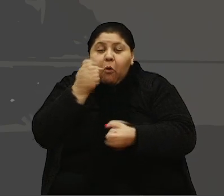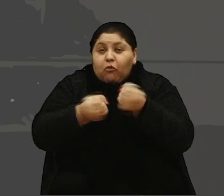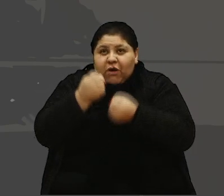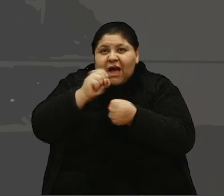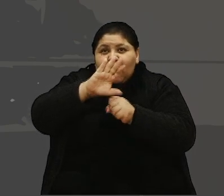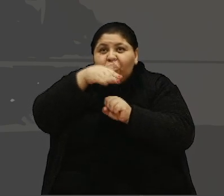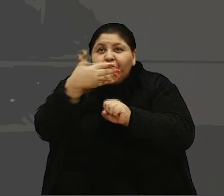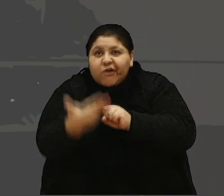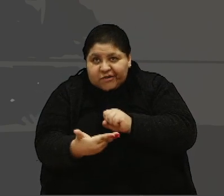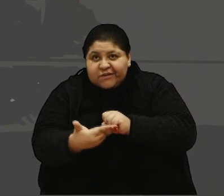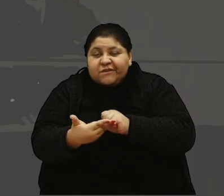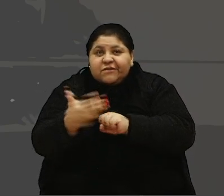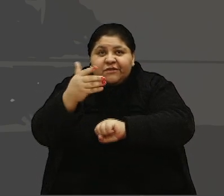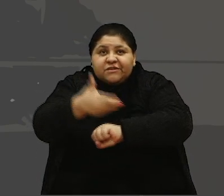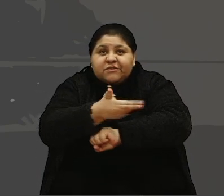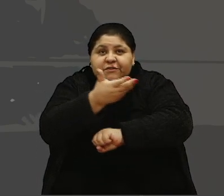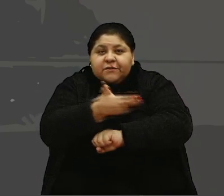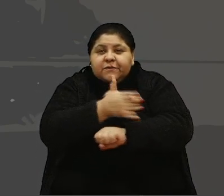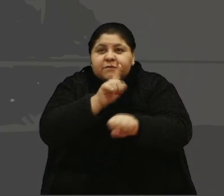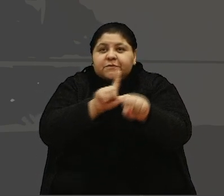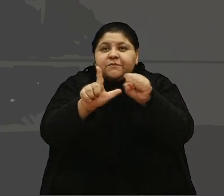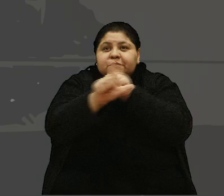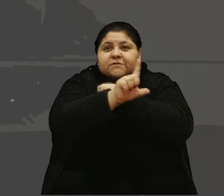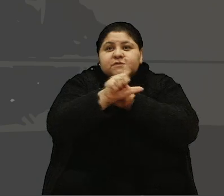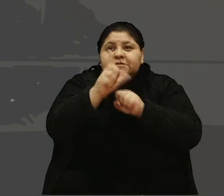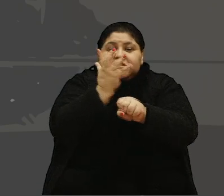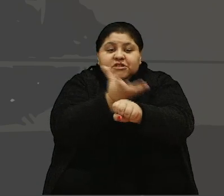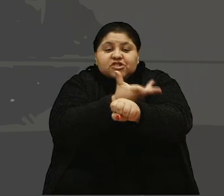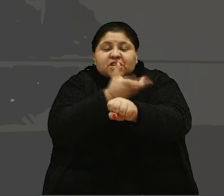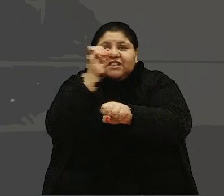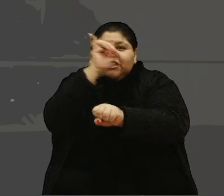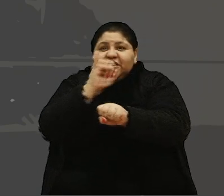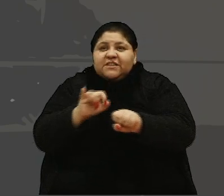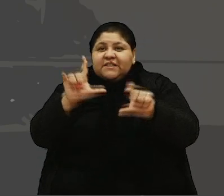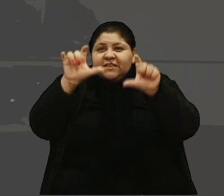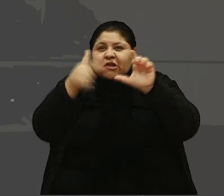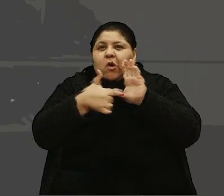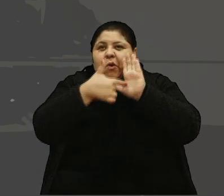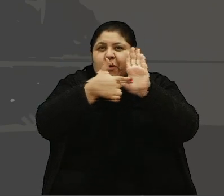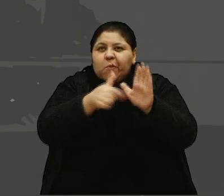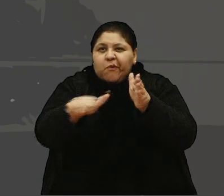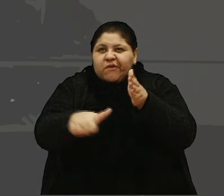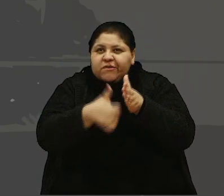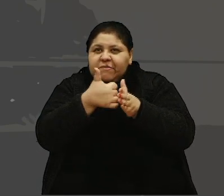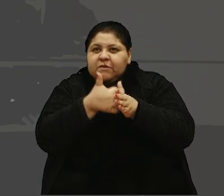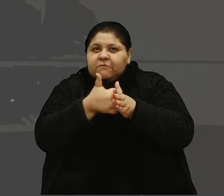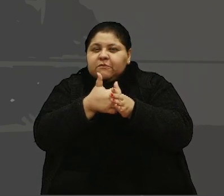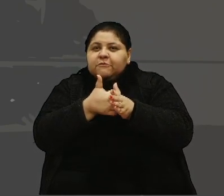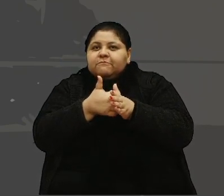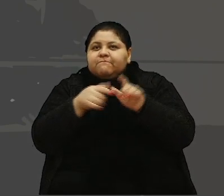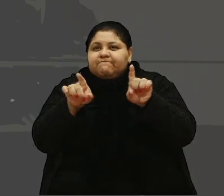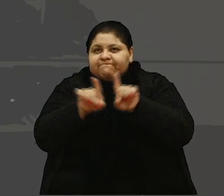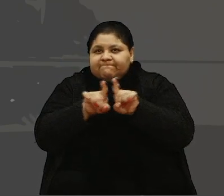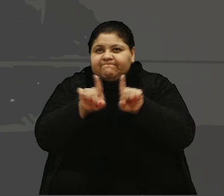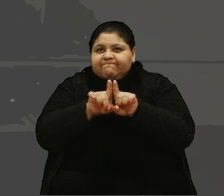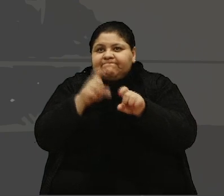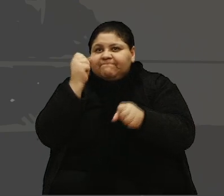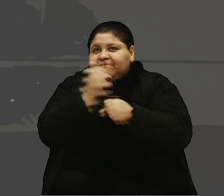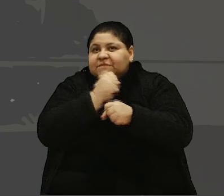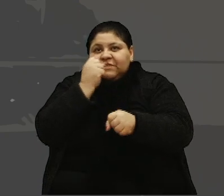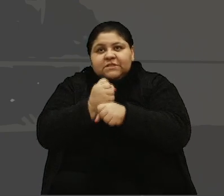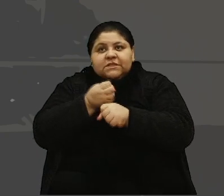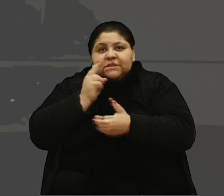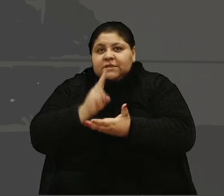obra no bairro Santa Lúcia, no loteamento Jardim Itália. E aí essa foto pega melhor, né, para ver o ângulo ali que caíram numa obra, que essas obras que nunca